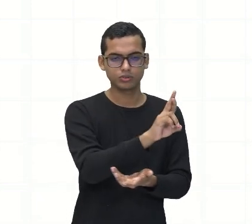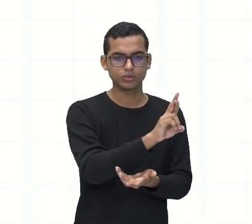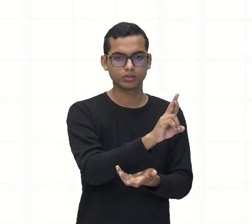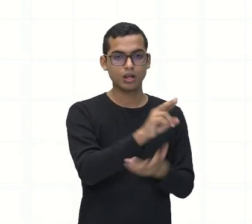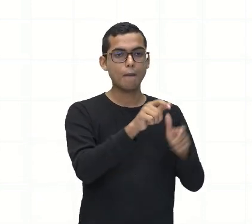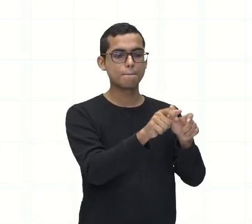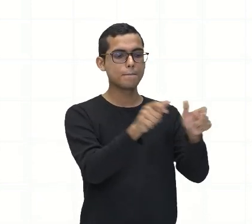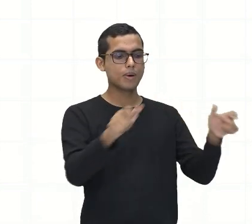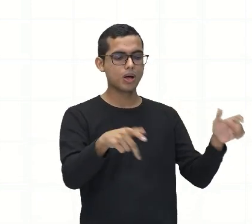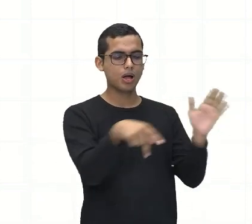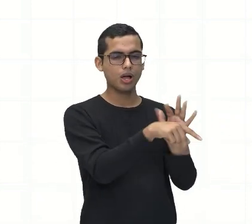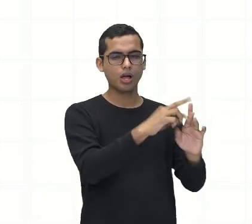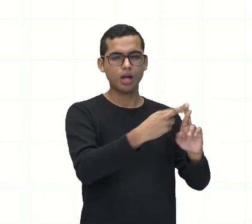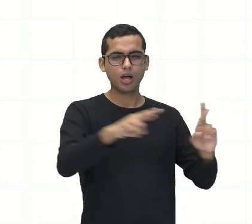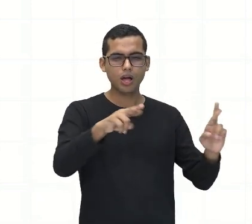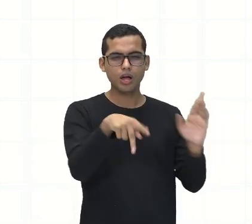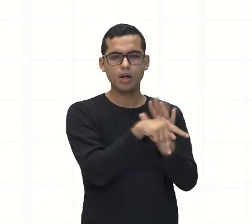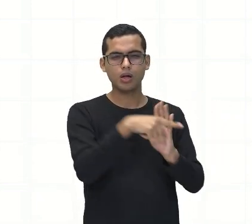das religiões vão ser